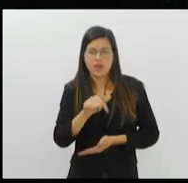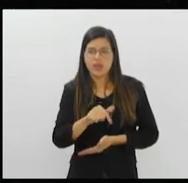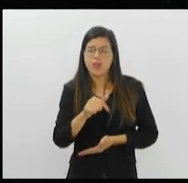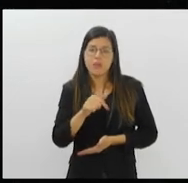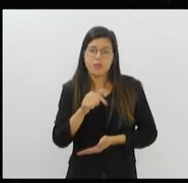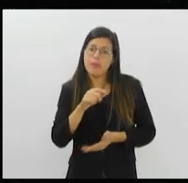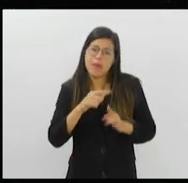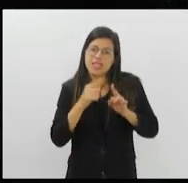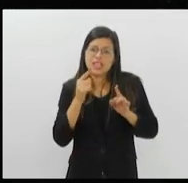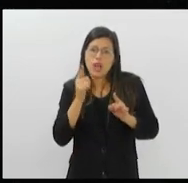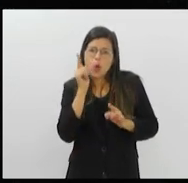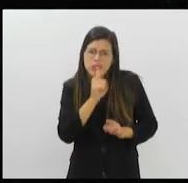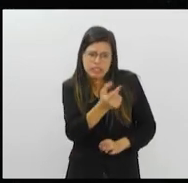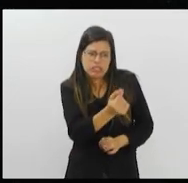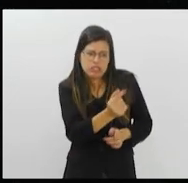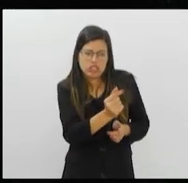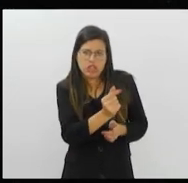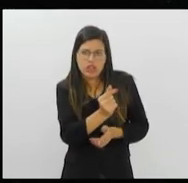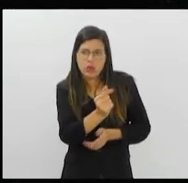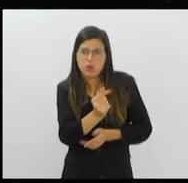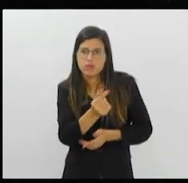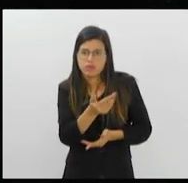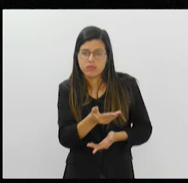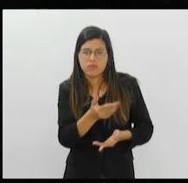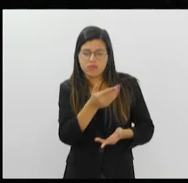né, porque ia atender menos casos.